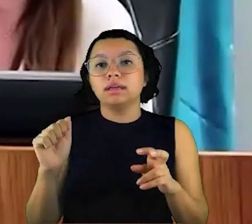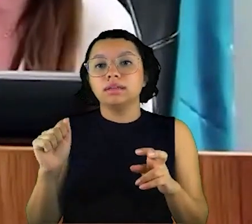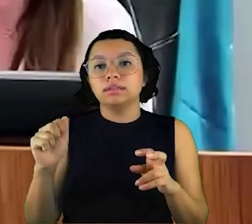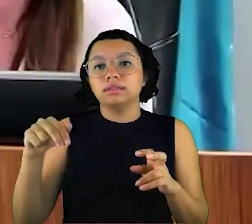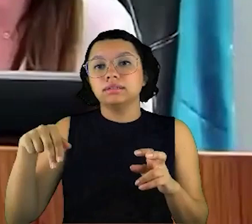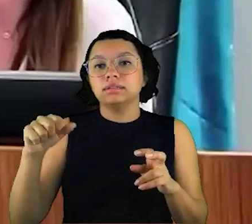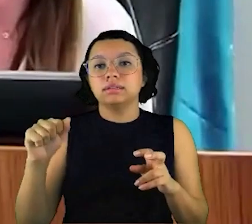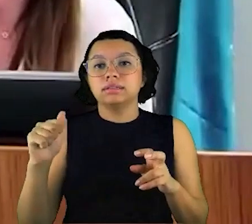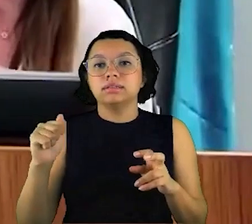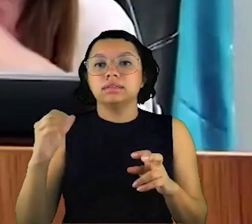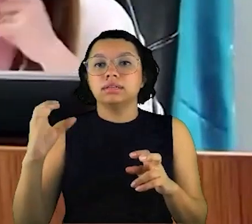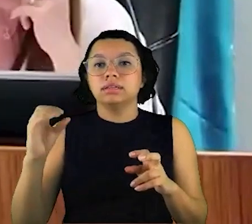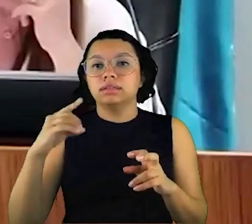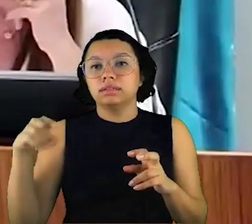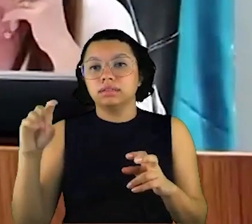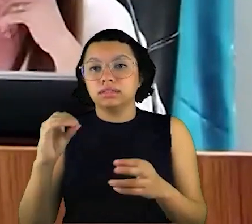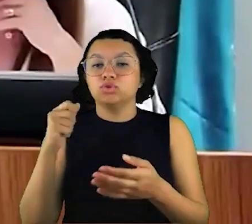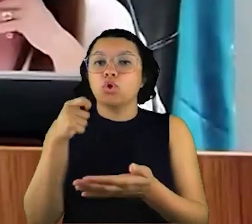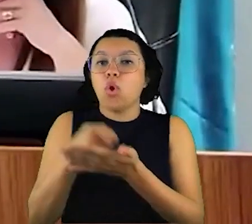de cobrança.